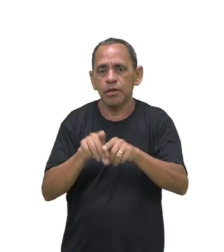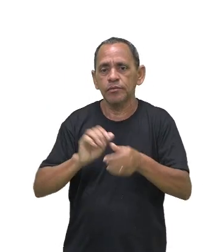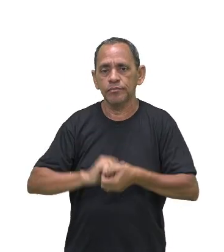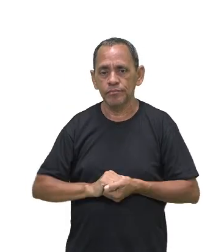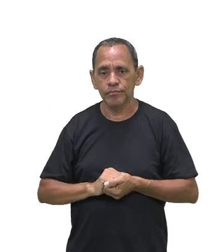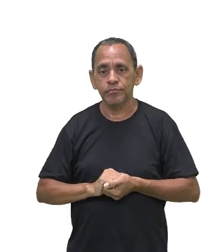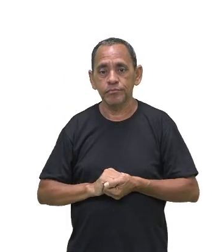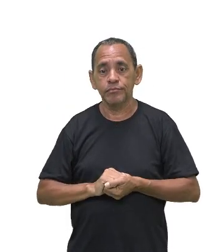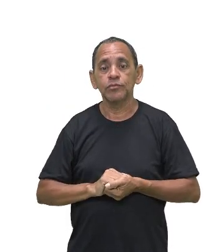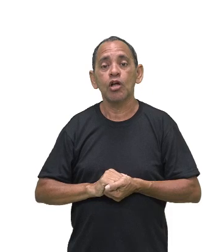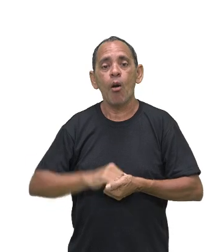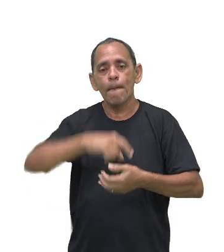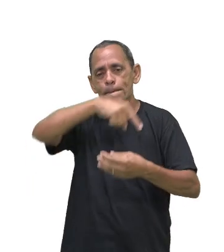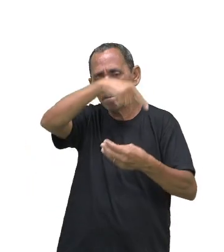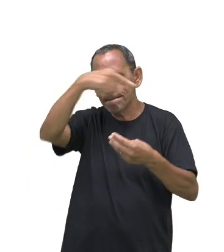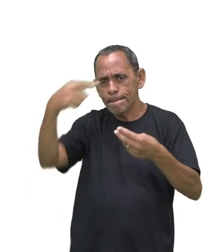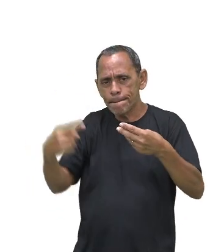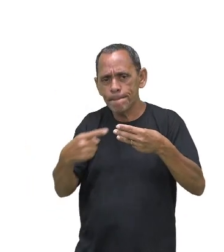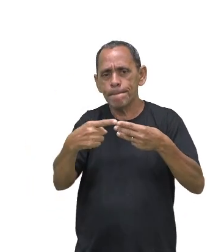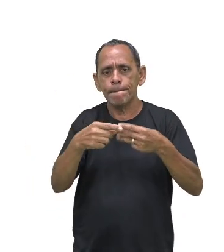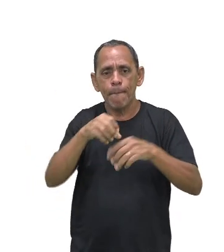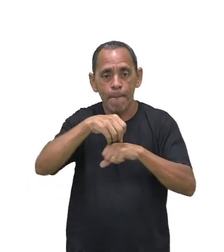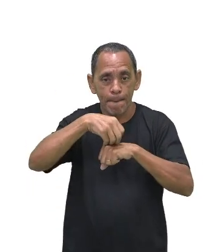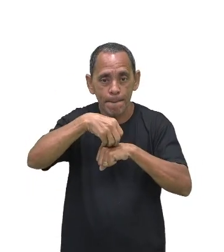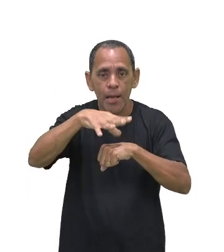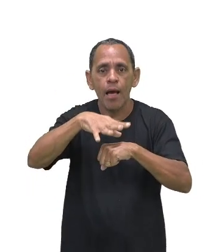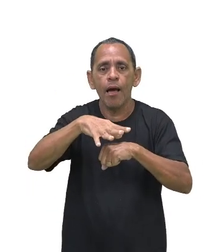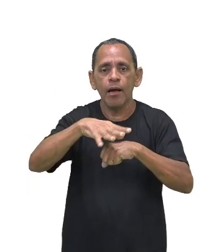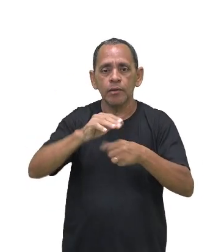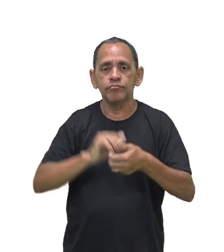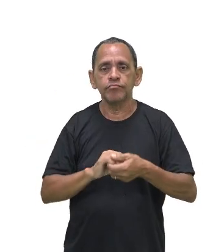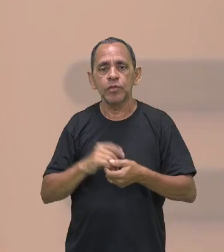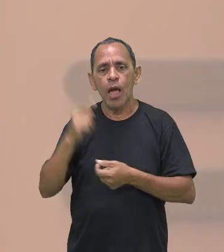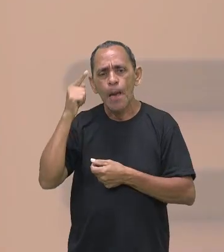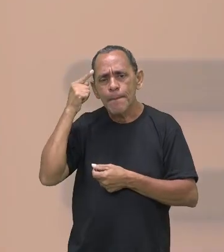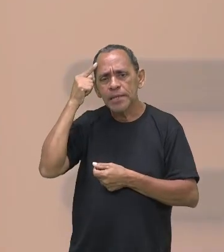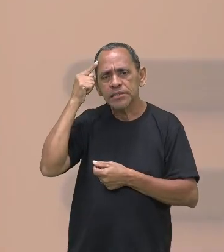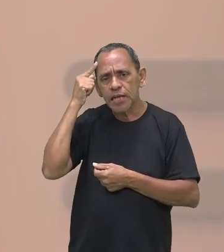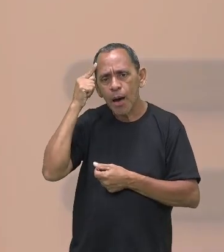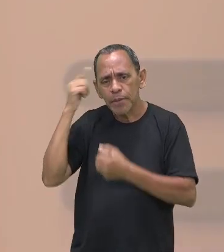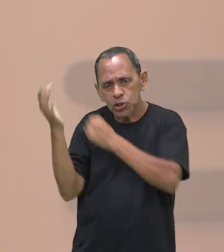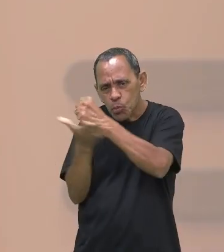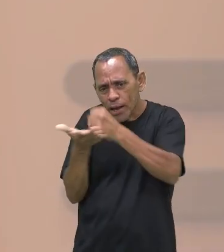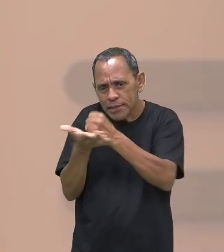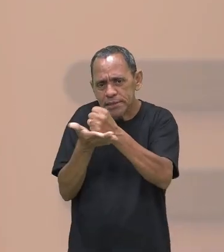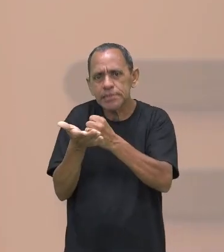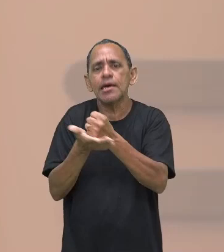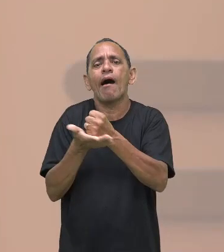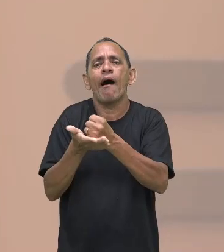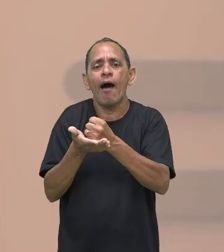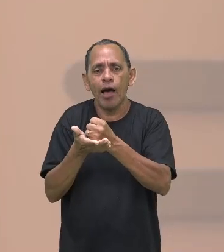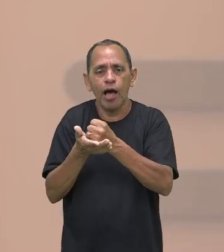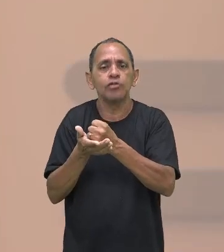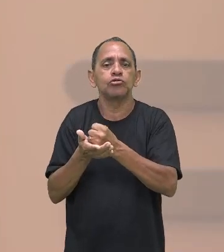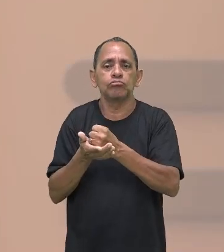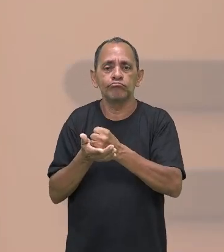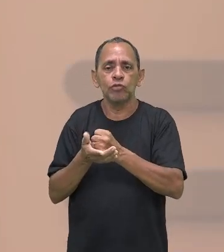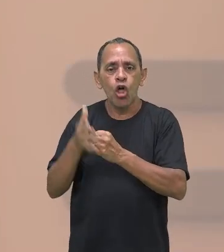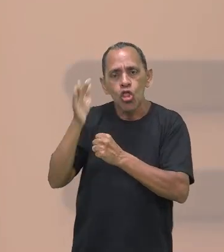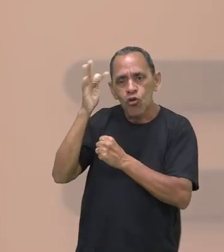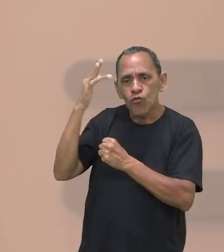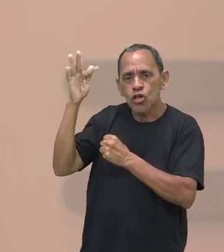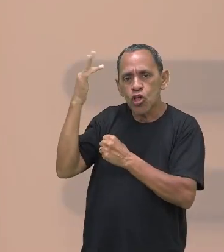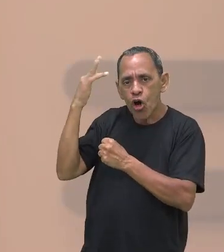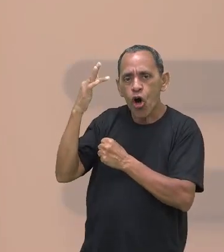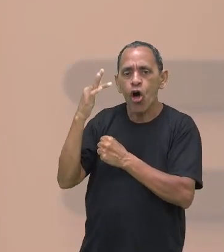a primeira dica sobre o autor. Ele tem um pensamento fundamentado em um clássico da